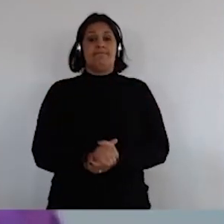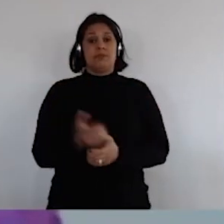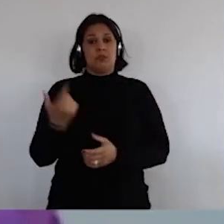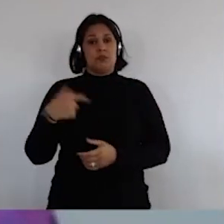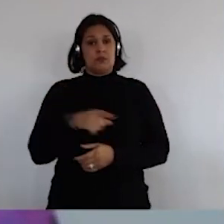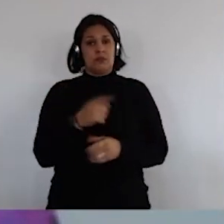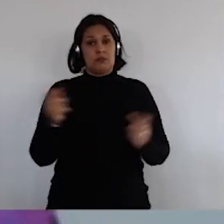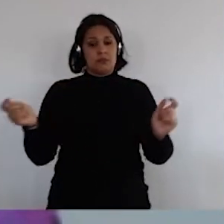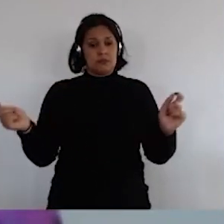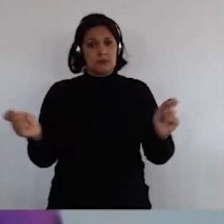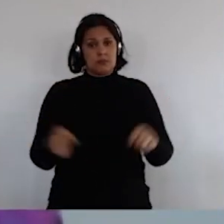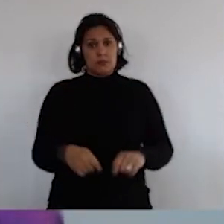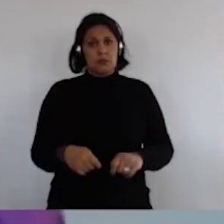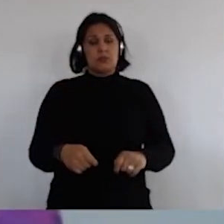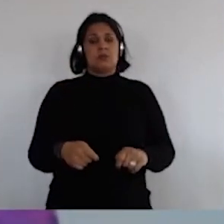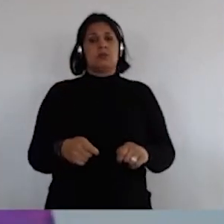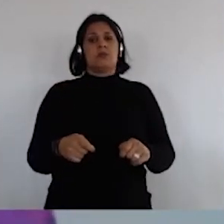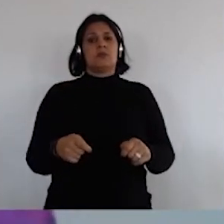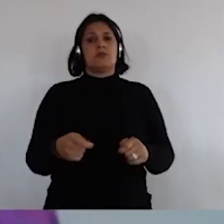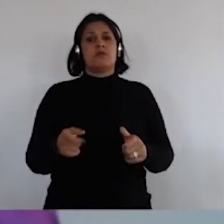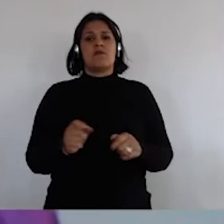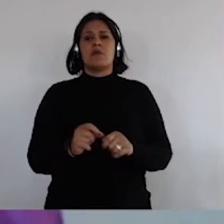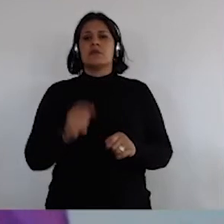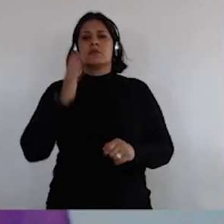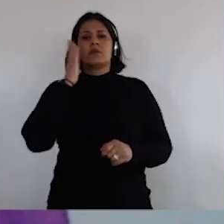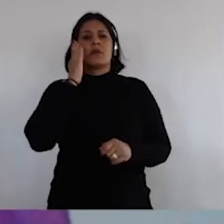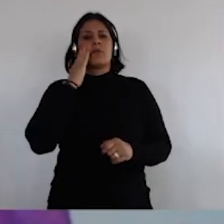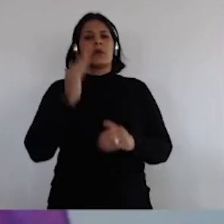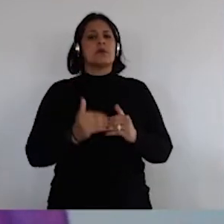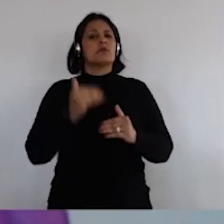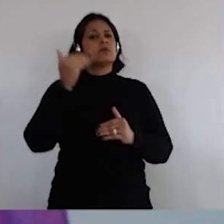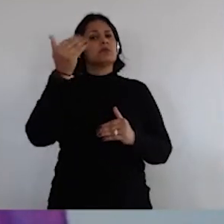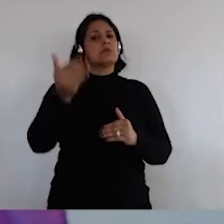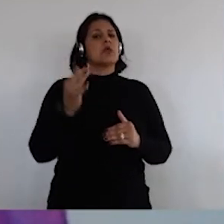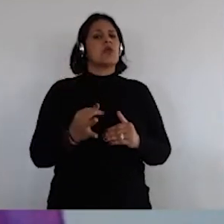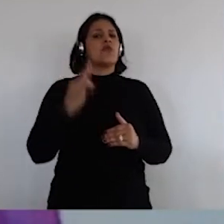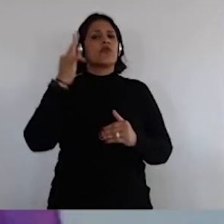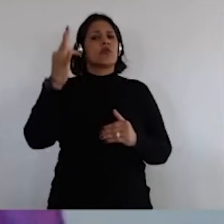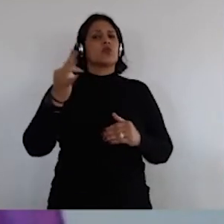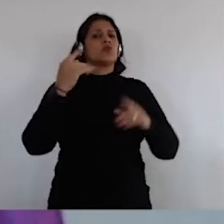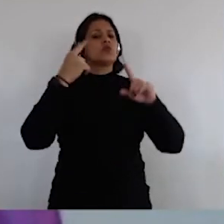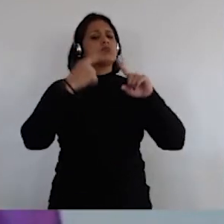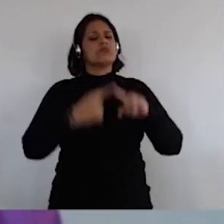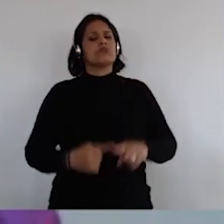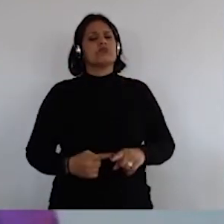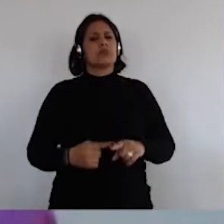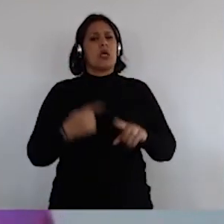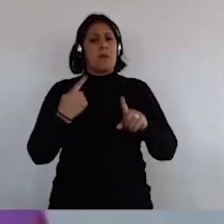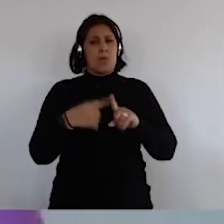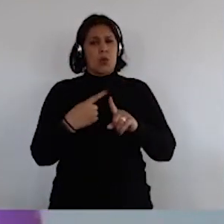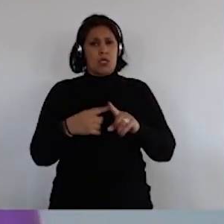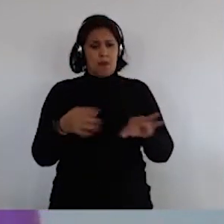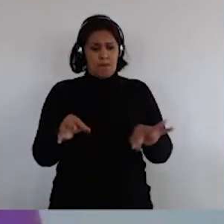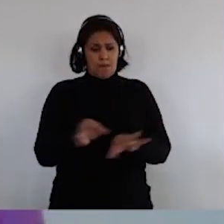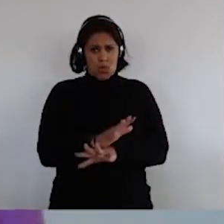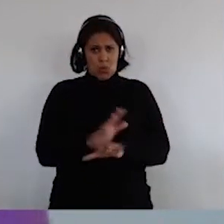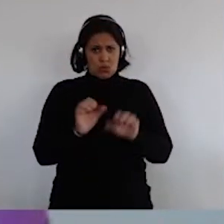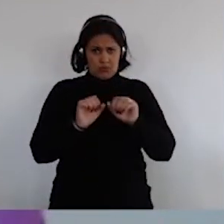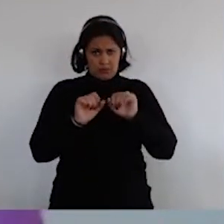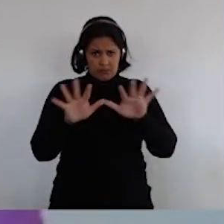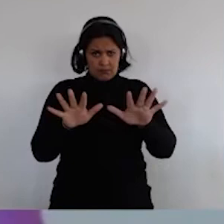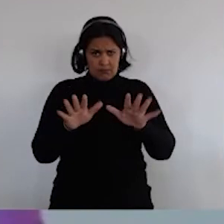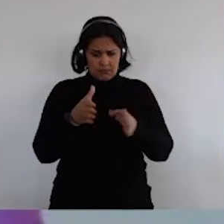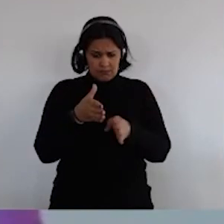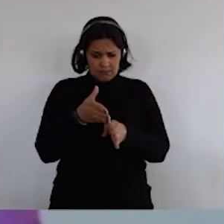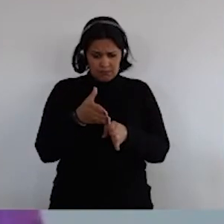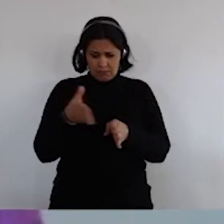nos preparar para os desafios vindouros, pois, passada essa pandemia, o que todos nós esperamos que seja